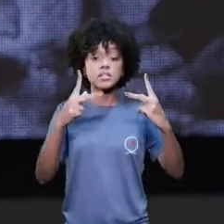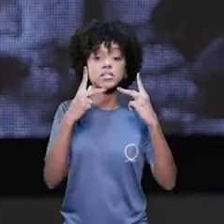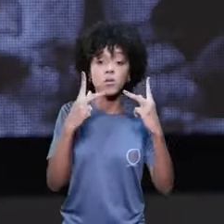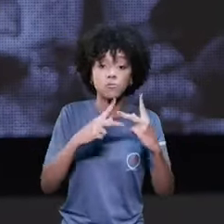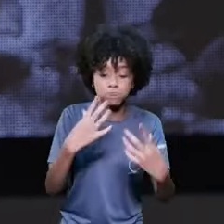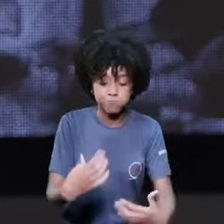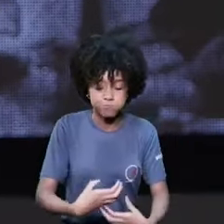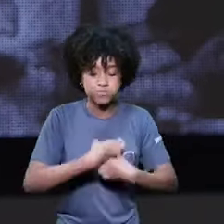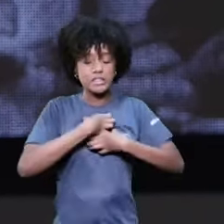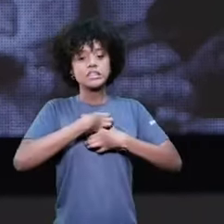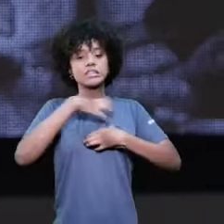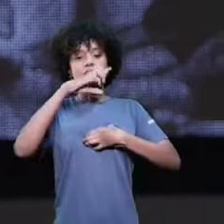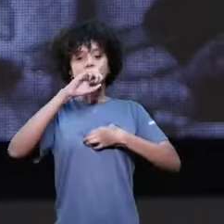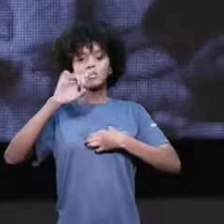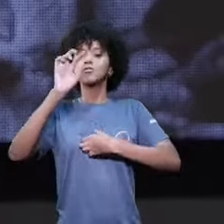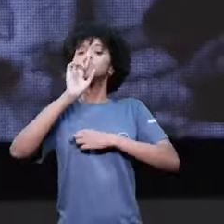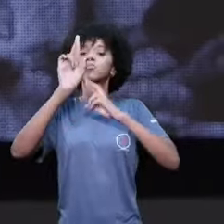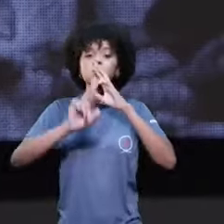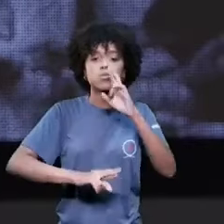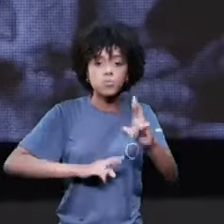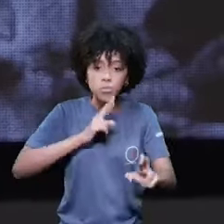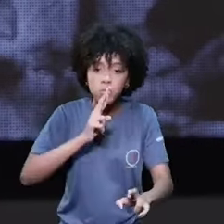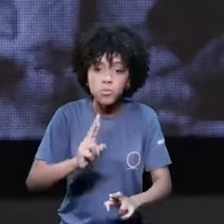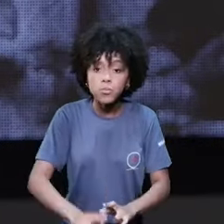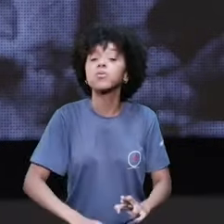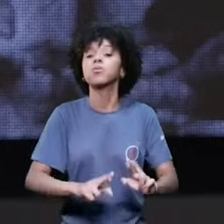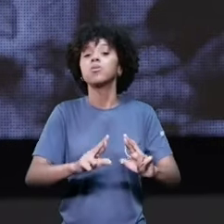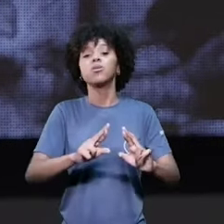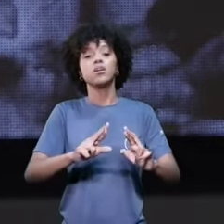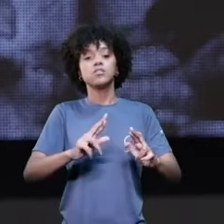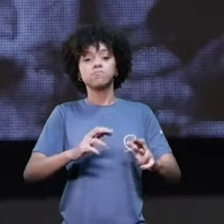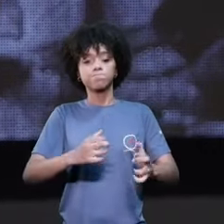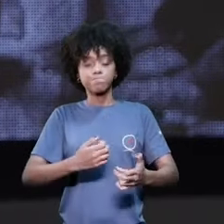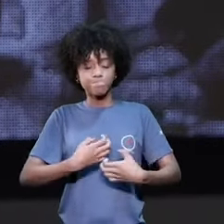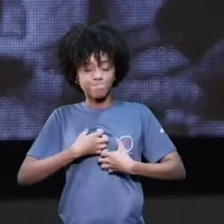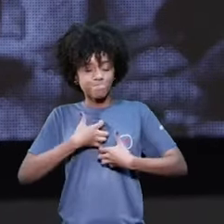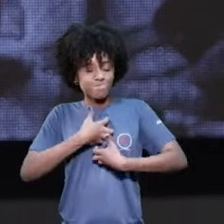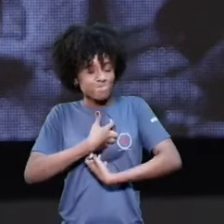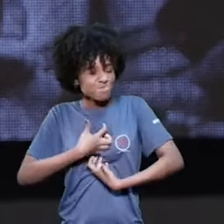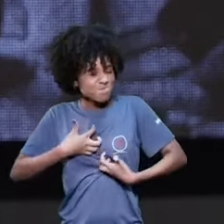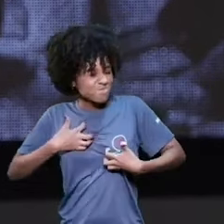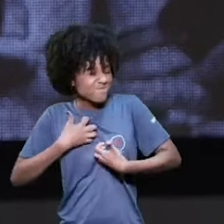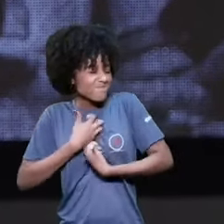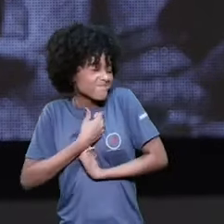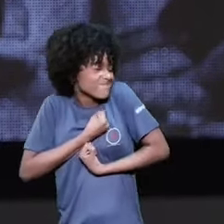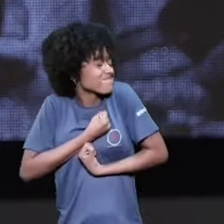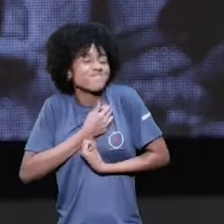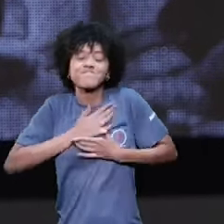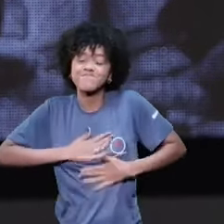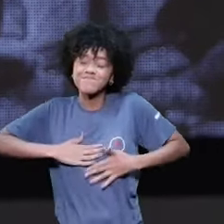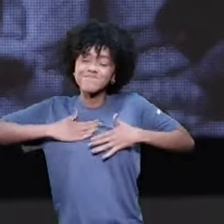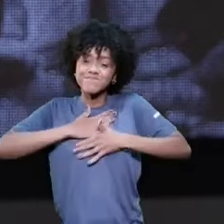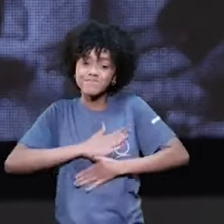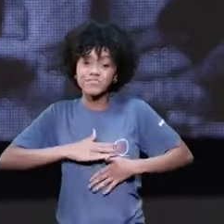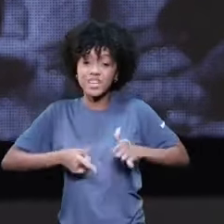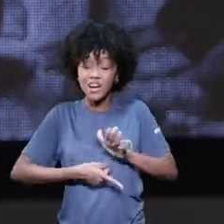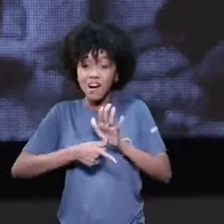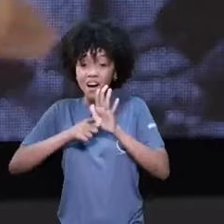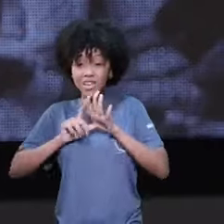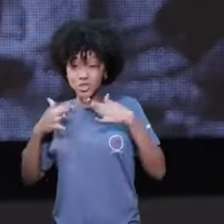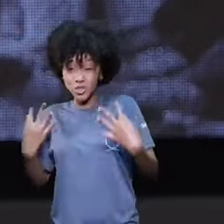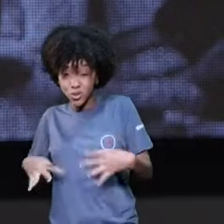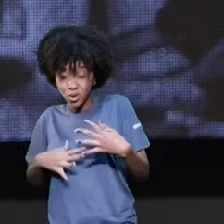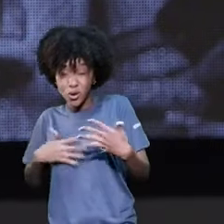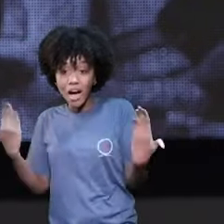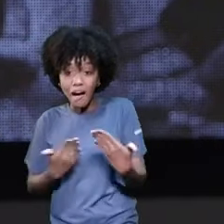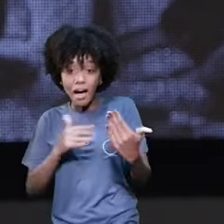palavra de Deus, Deus começa a te responder, Deus começa a te aquecer, Deus começa a falar com você, e o que era dor se torna combustível, e